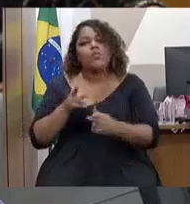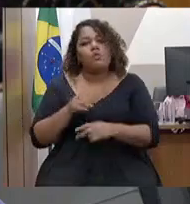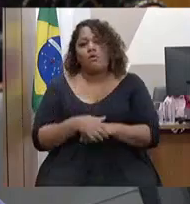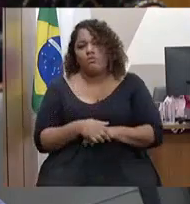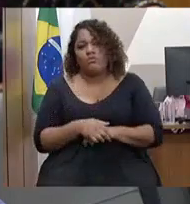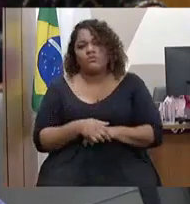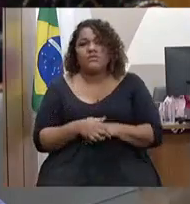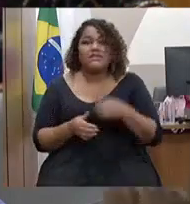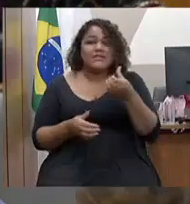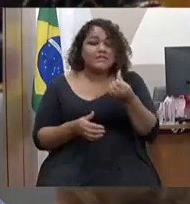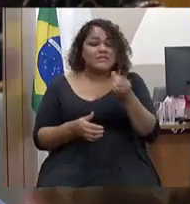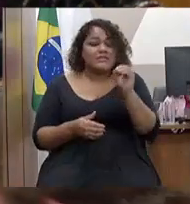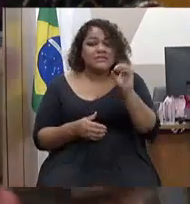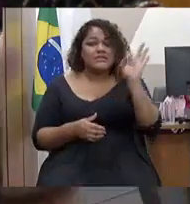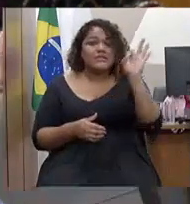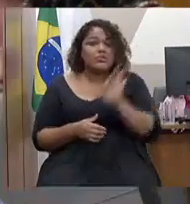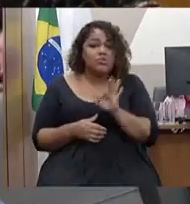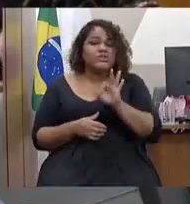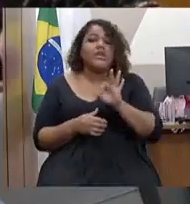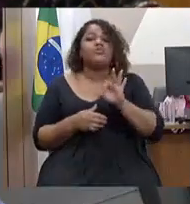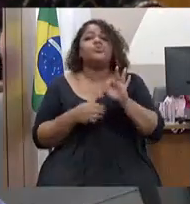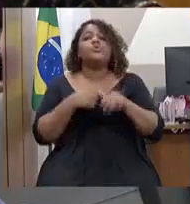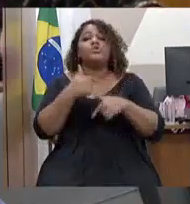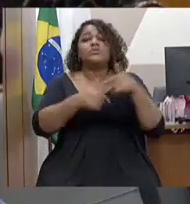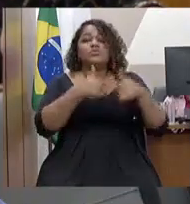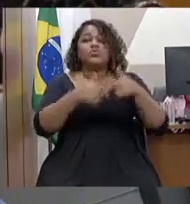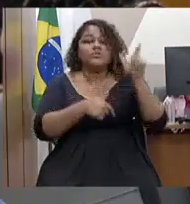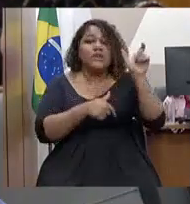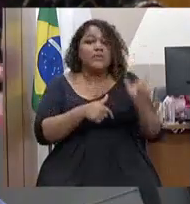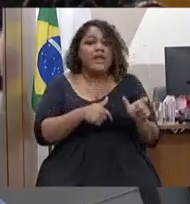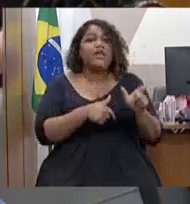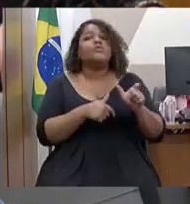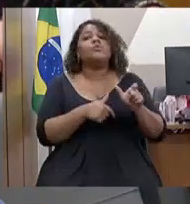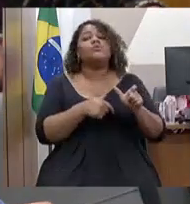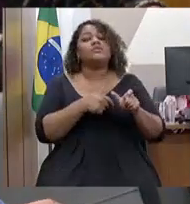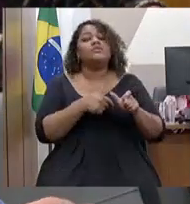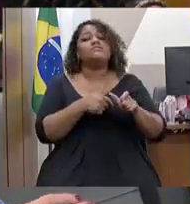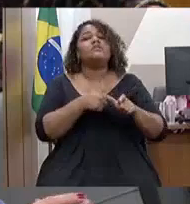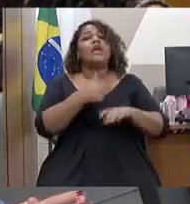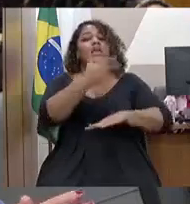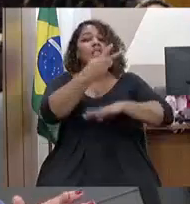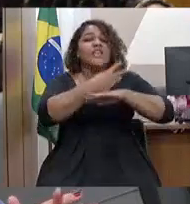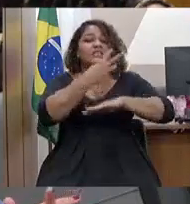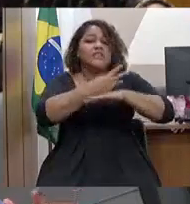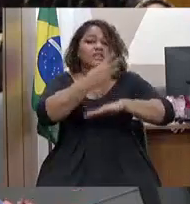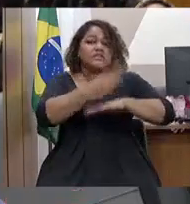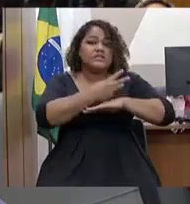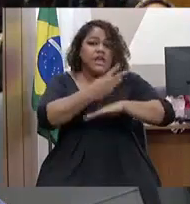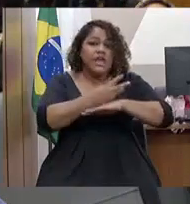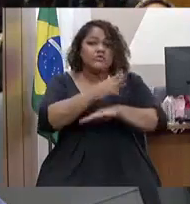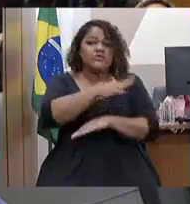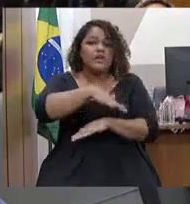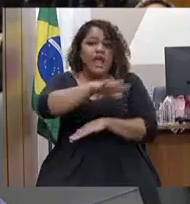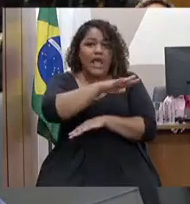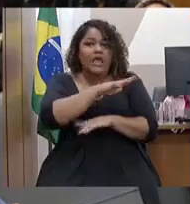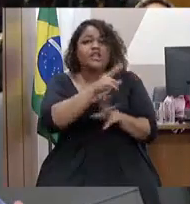terceirizados na mineração todos trabalhando em risco sem proteção objetivamente